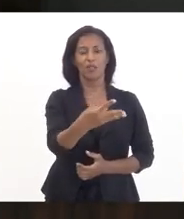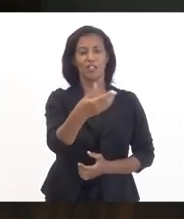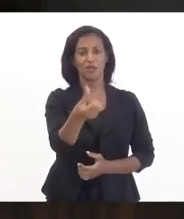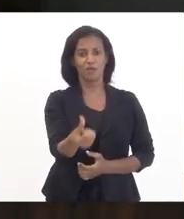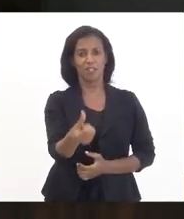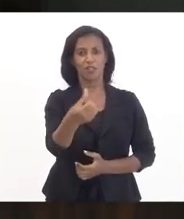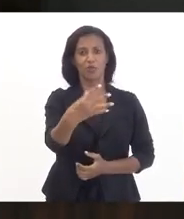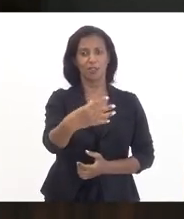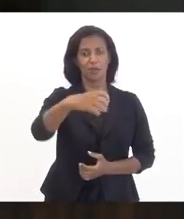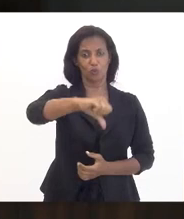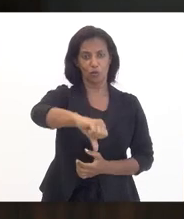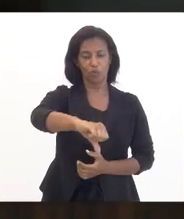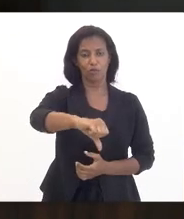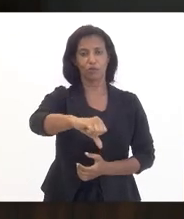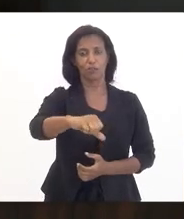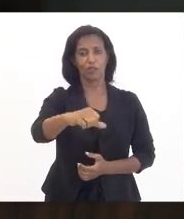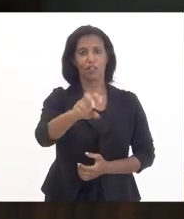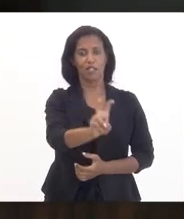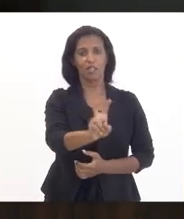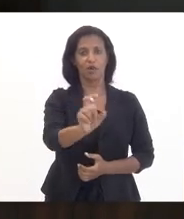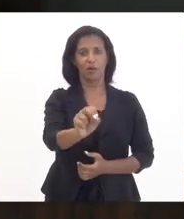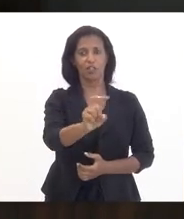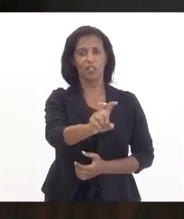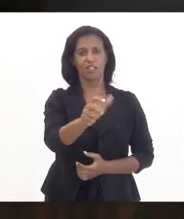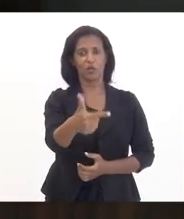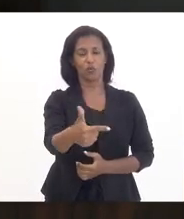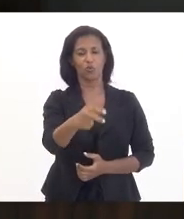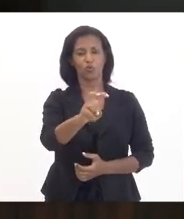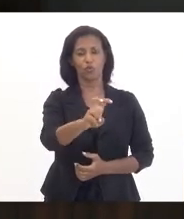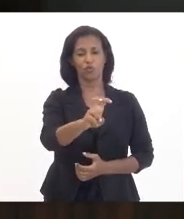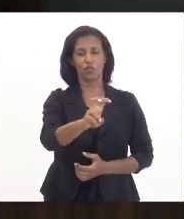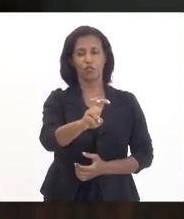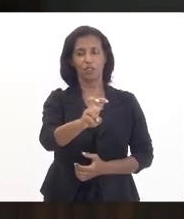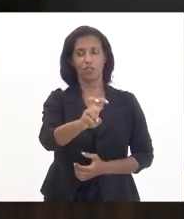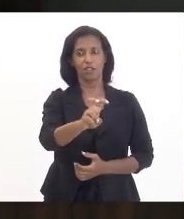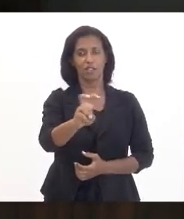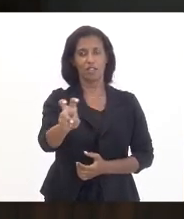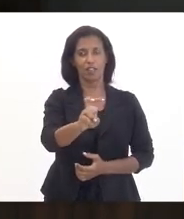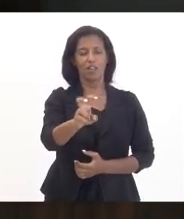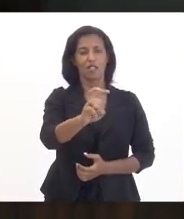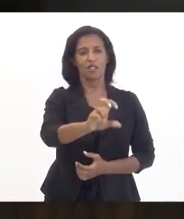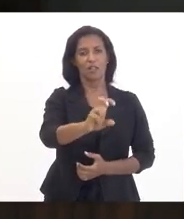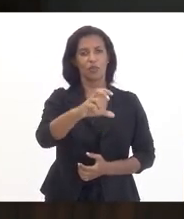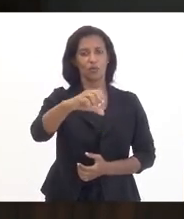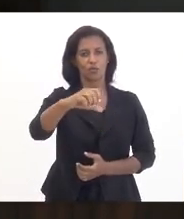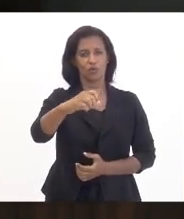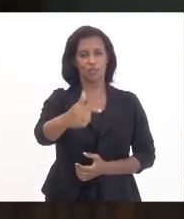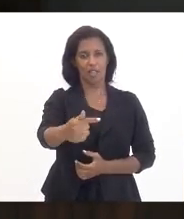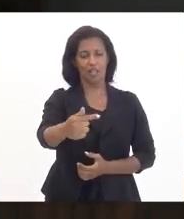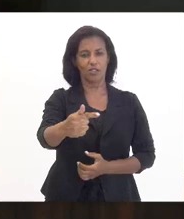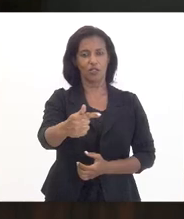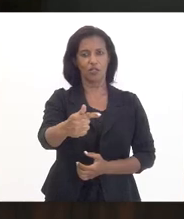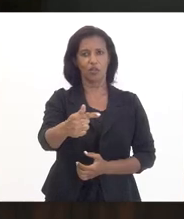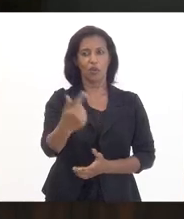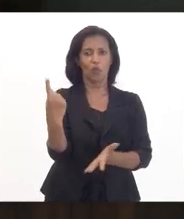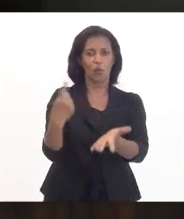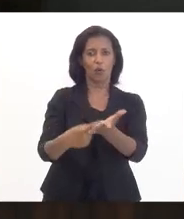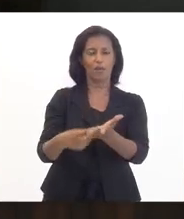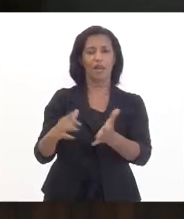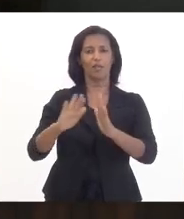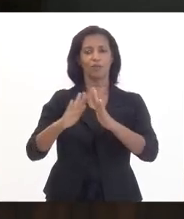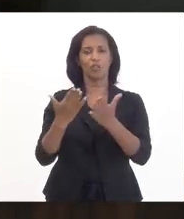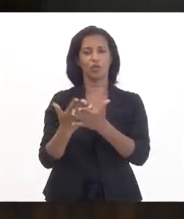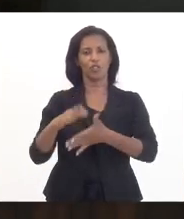46º, 49º, 52º, 55º, 57º, de acordo com o acordado no Colégio de